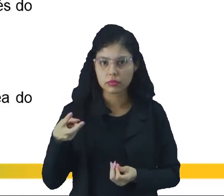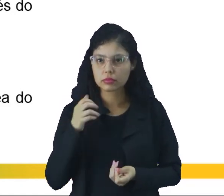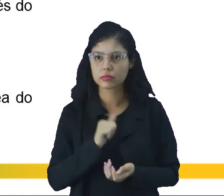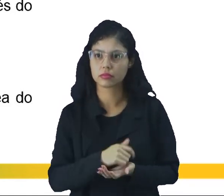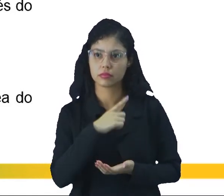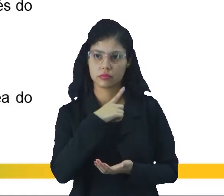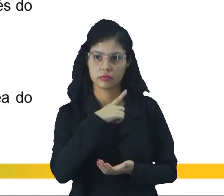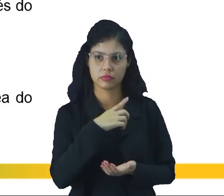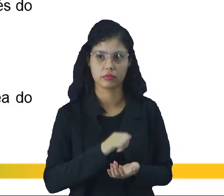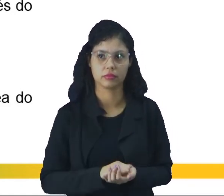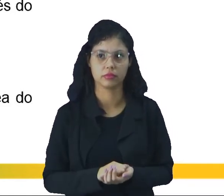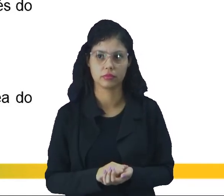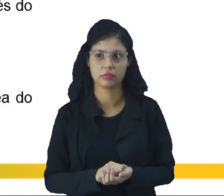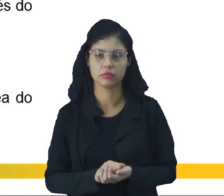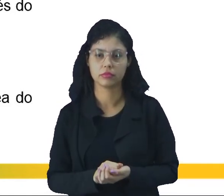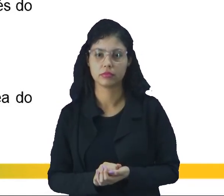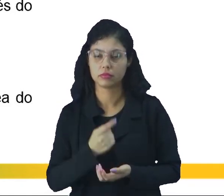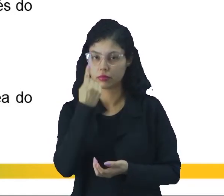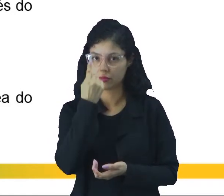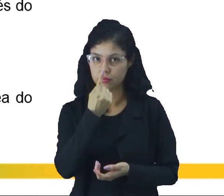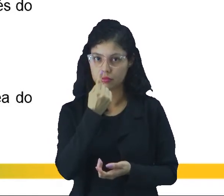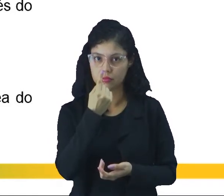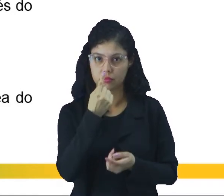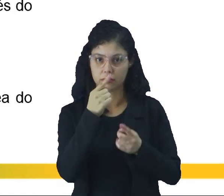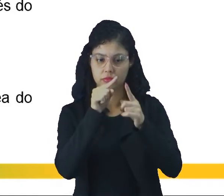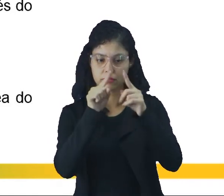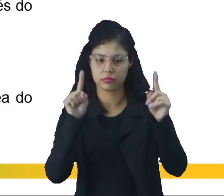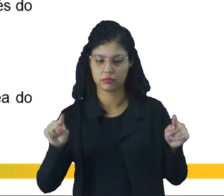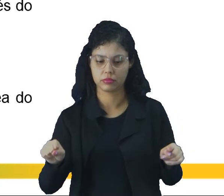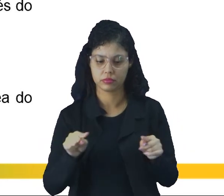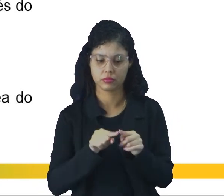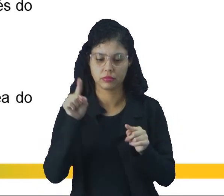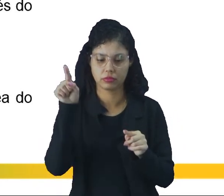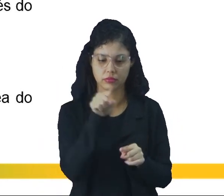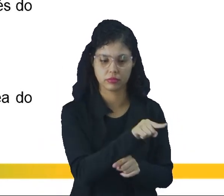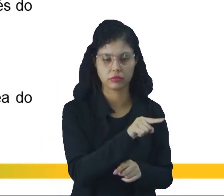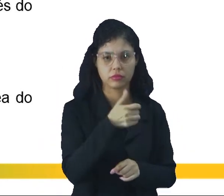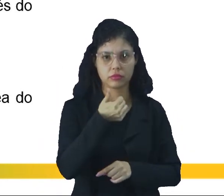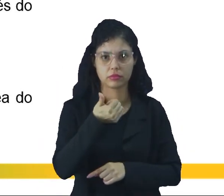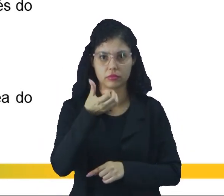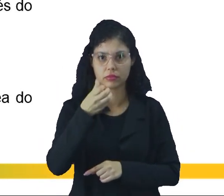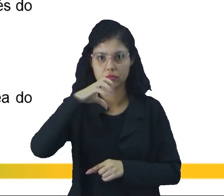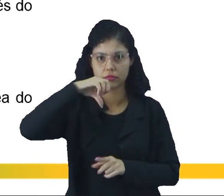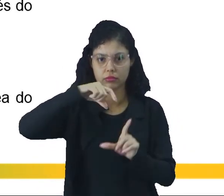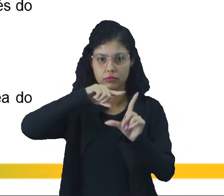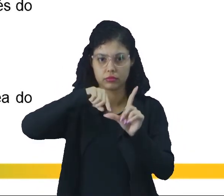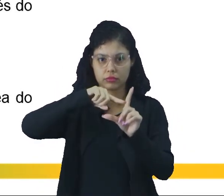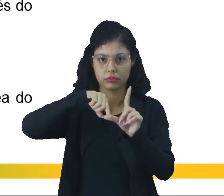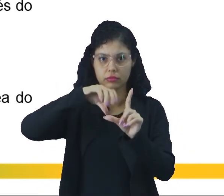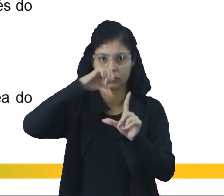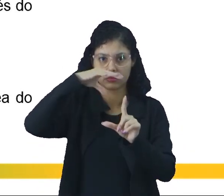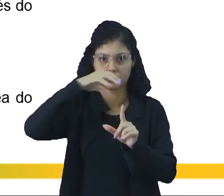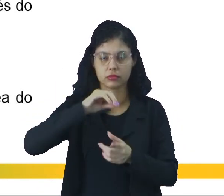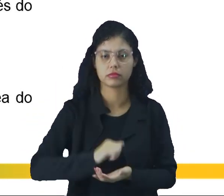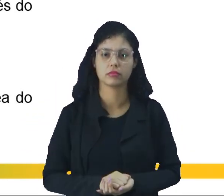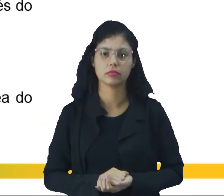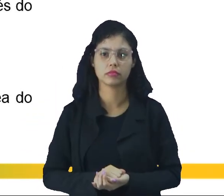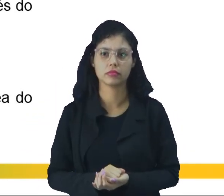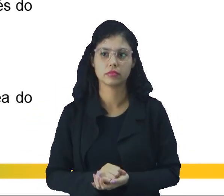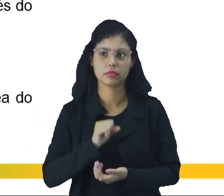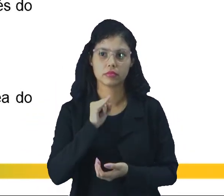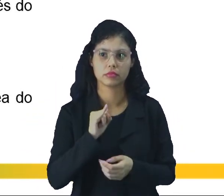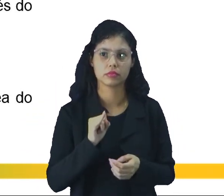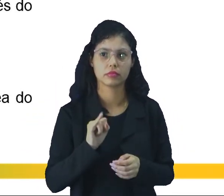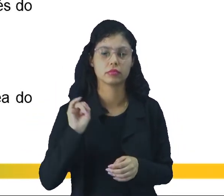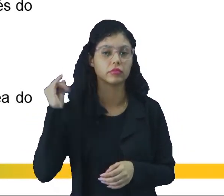que eu tenho aqui, ó, um triângulo retângulo, porque aqui mede 90 graus. Se esse triângulo é retângulo,